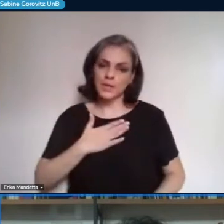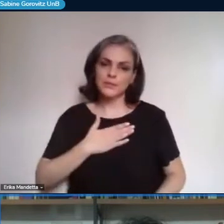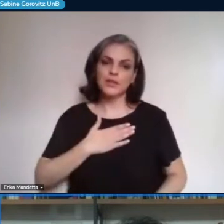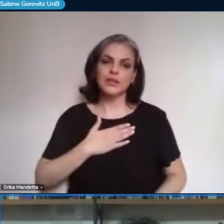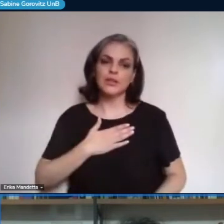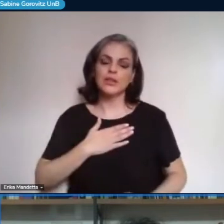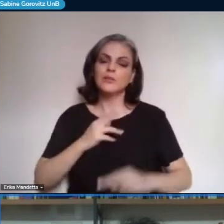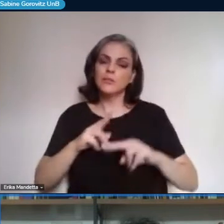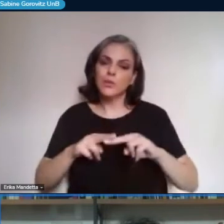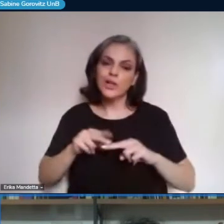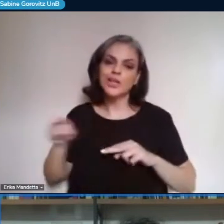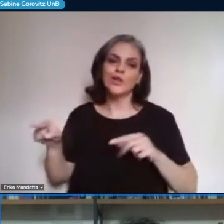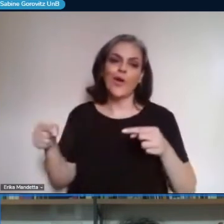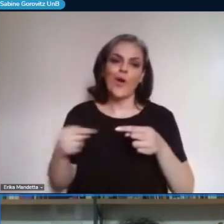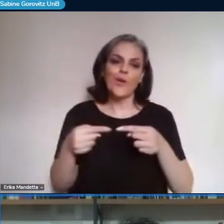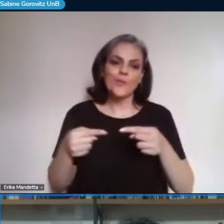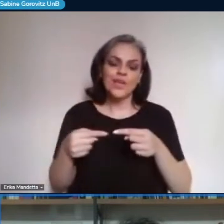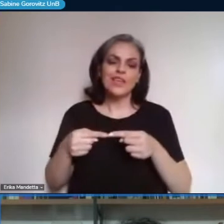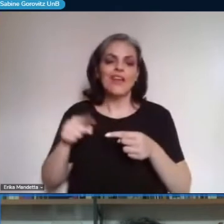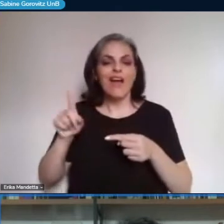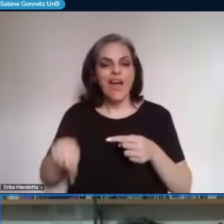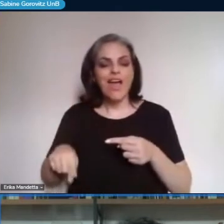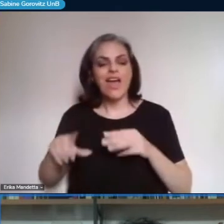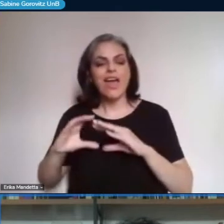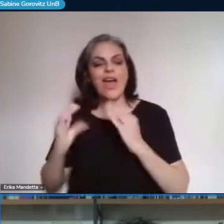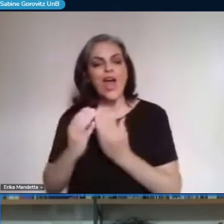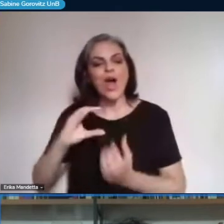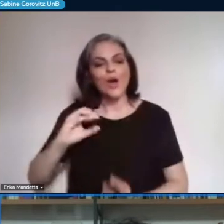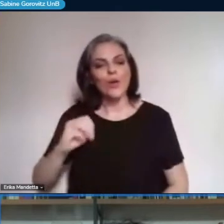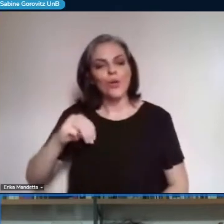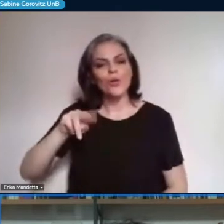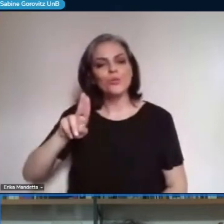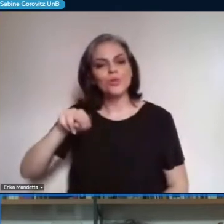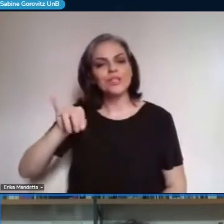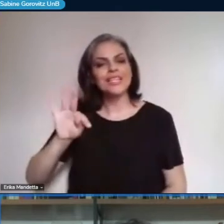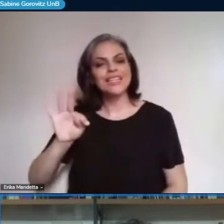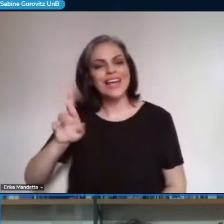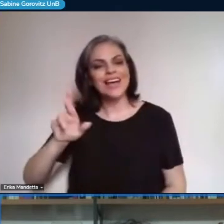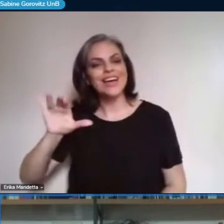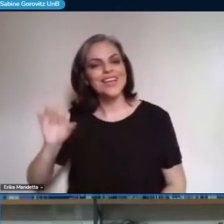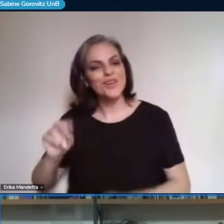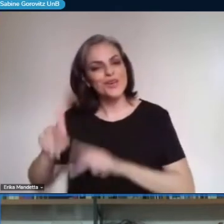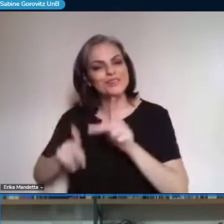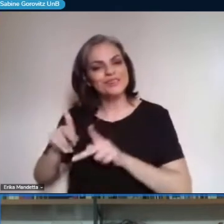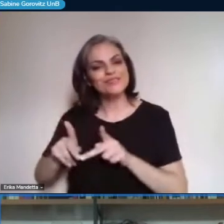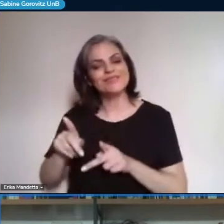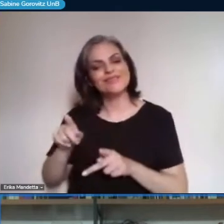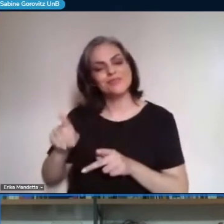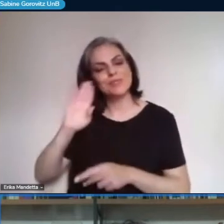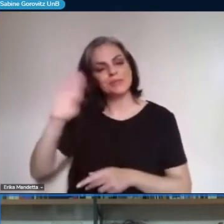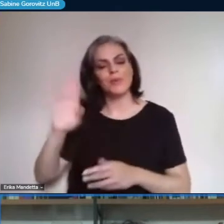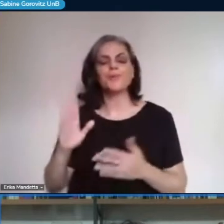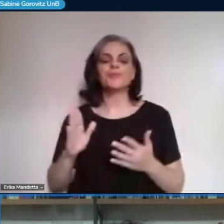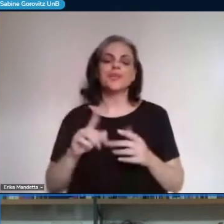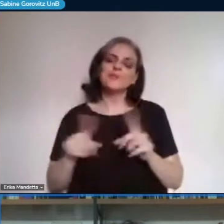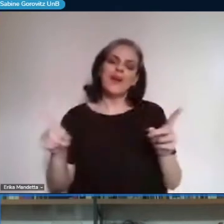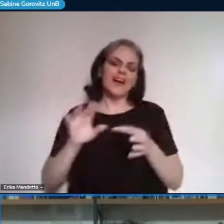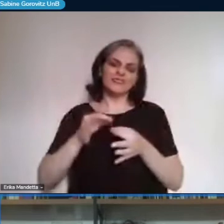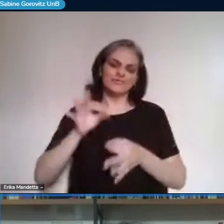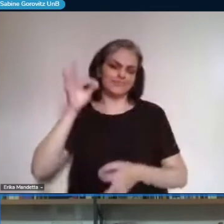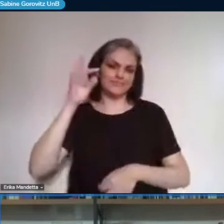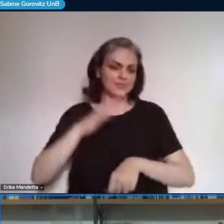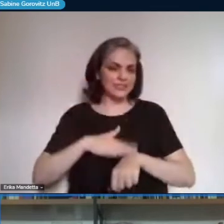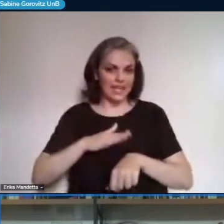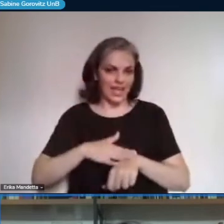comunitário na sua essência. Mas eu não quero ocupar muito mais de tempo, então,